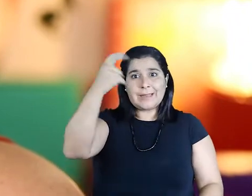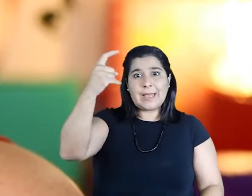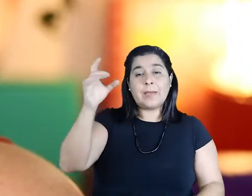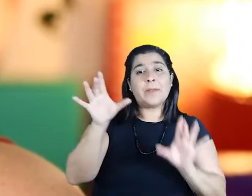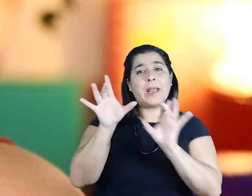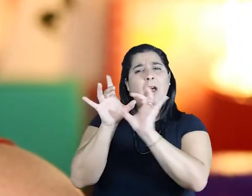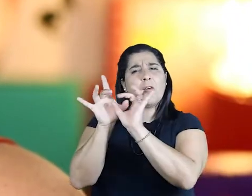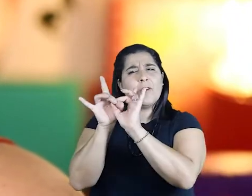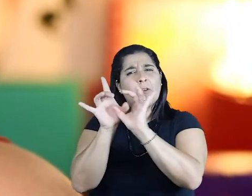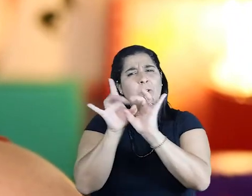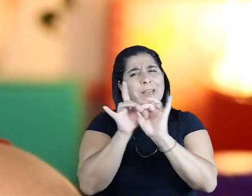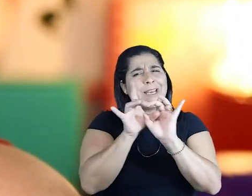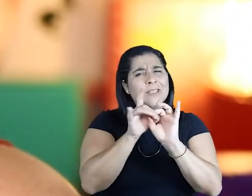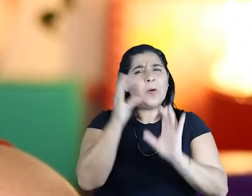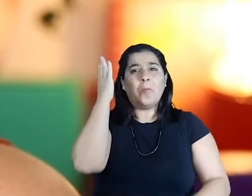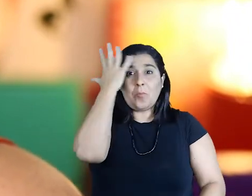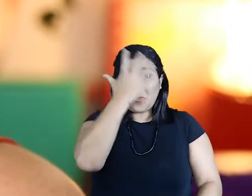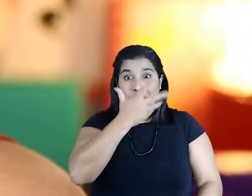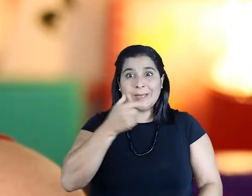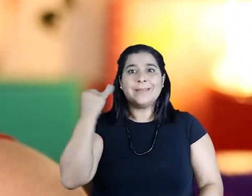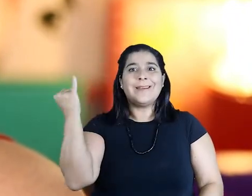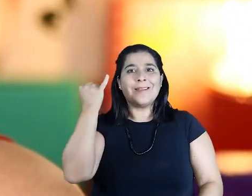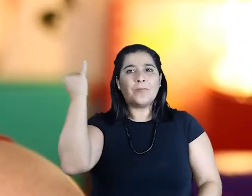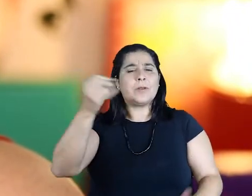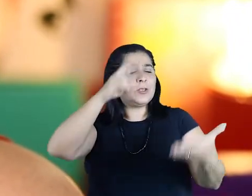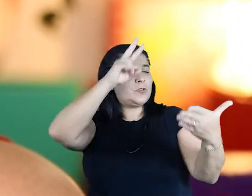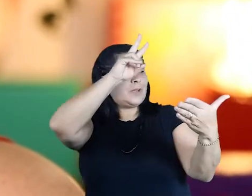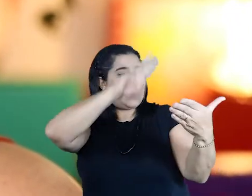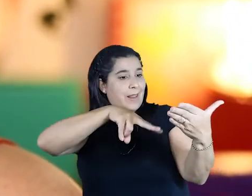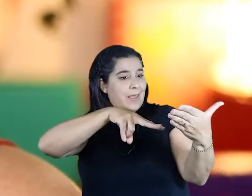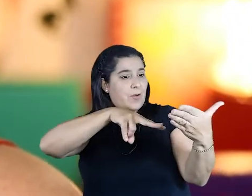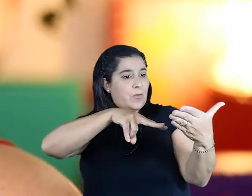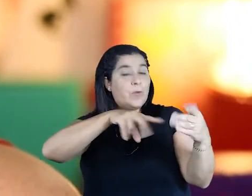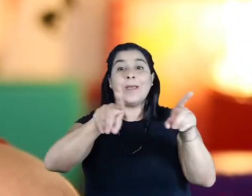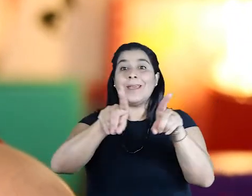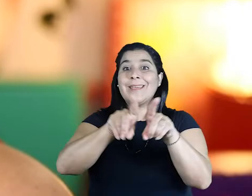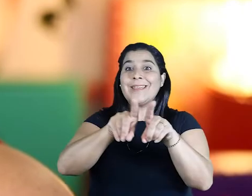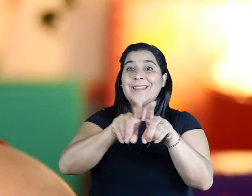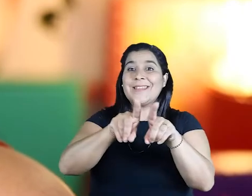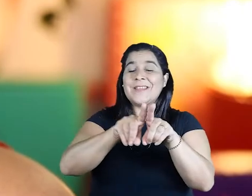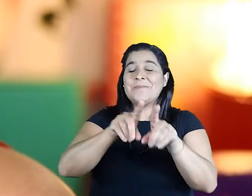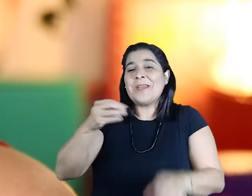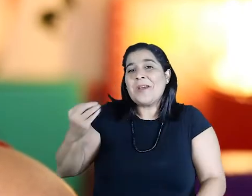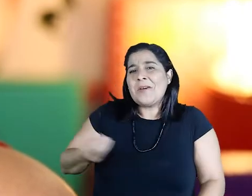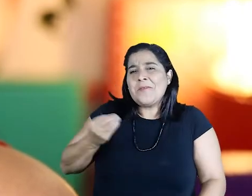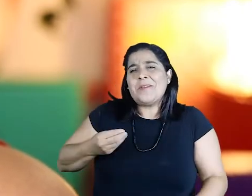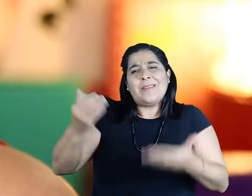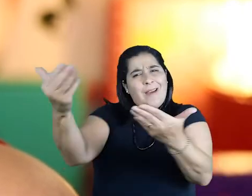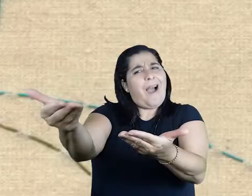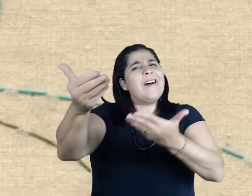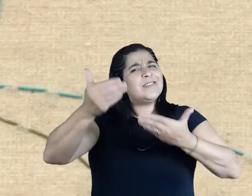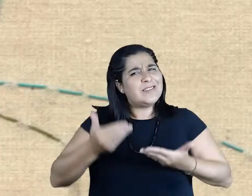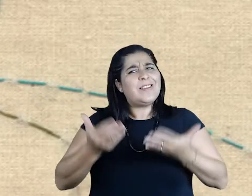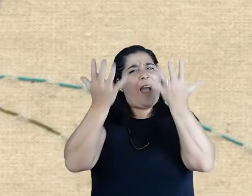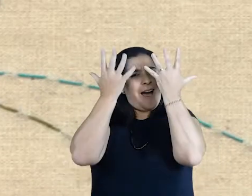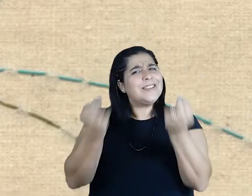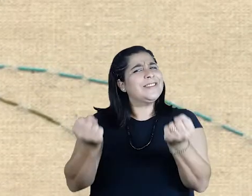está fazendo uma conexão bonita e importante entre o que ela leu e o que ela viveu. Acolha, divirta-se!